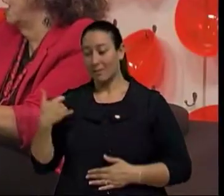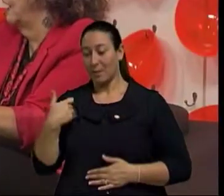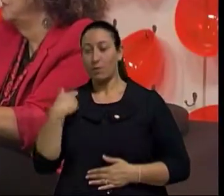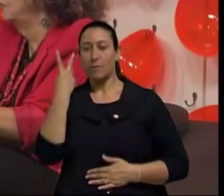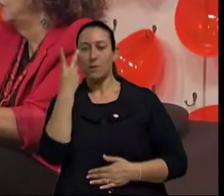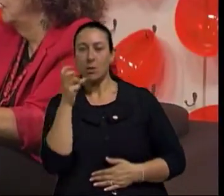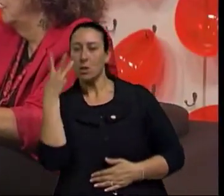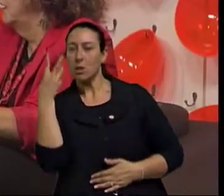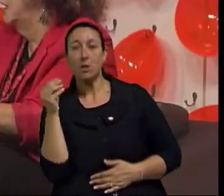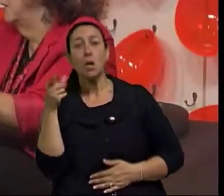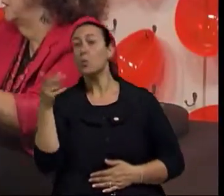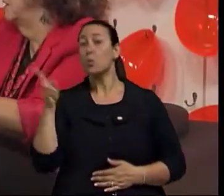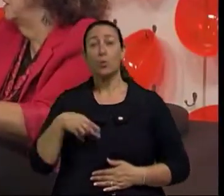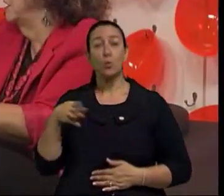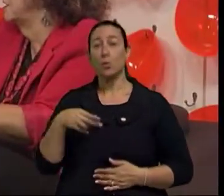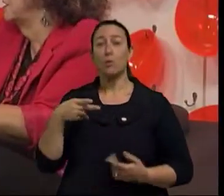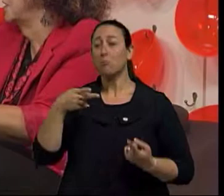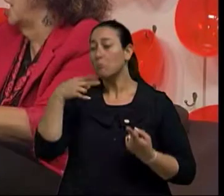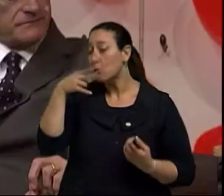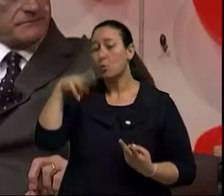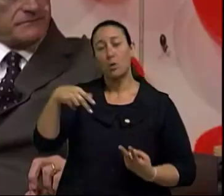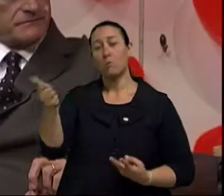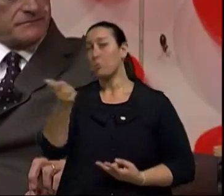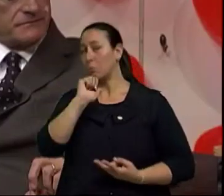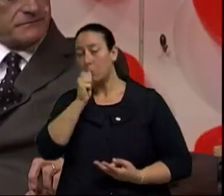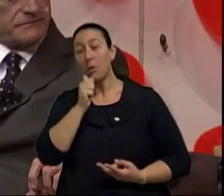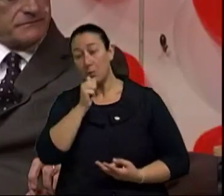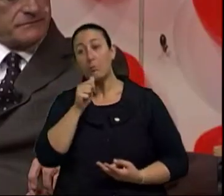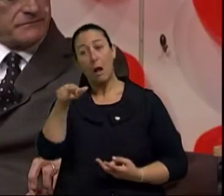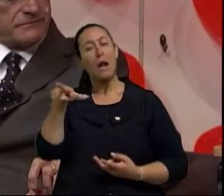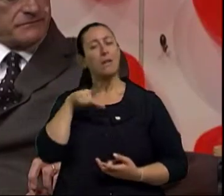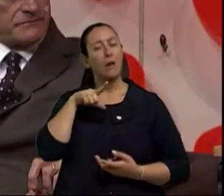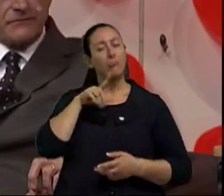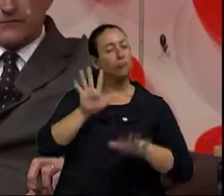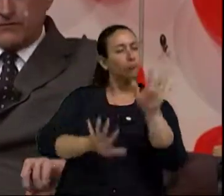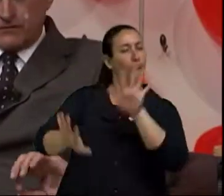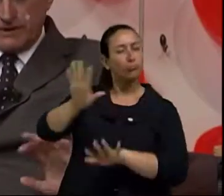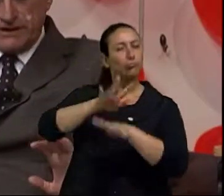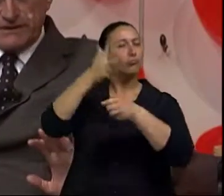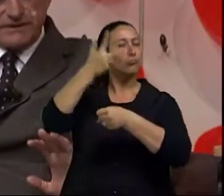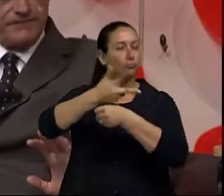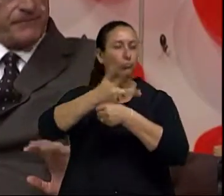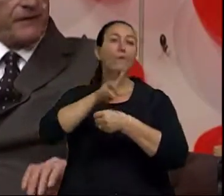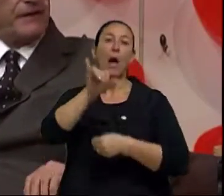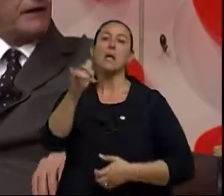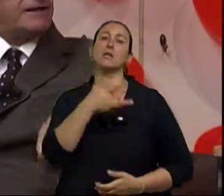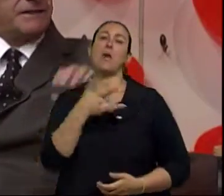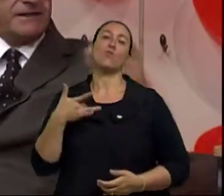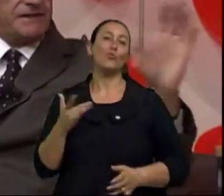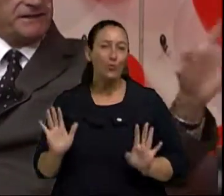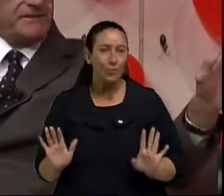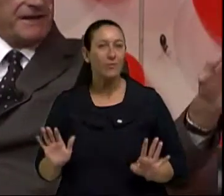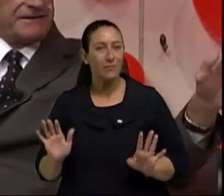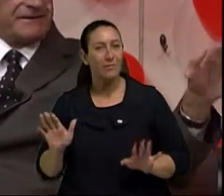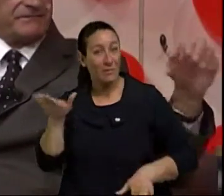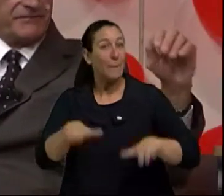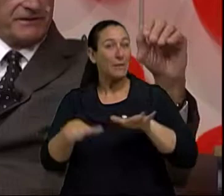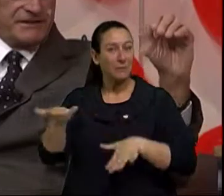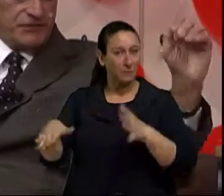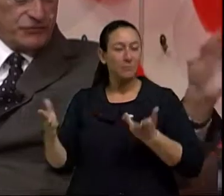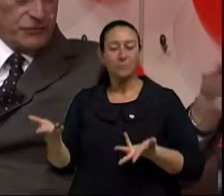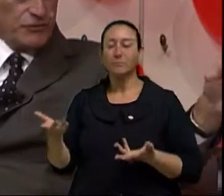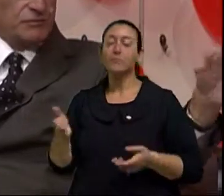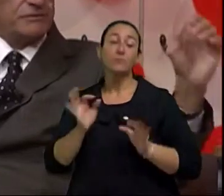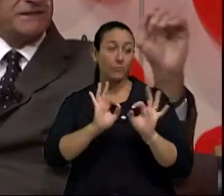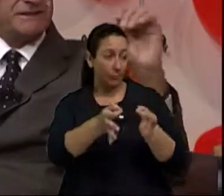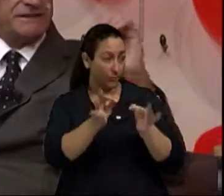tipo de hábito, ele vai ter uma velhice já prevendo uma velhice muito mais saudável. Com certeza. As diretrizes básicas, uma